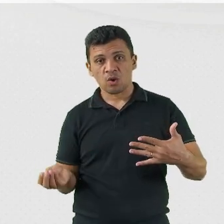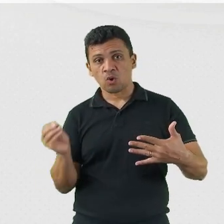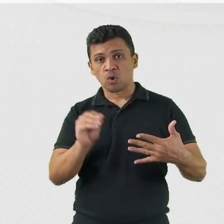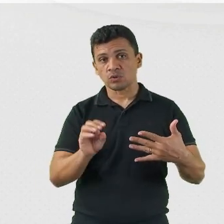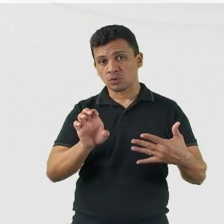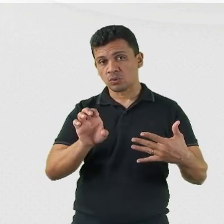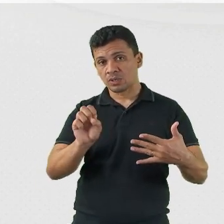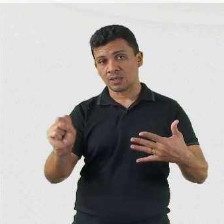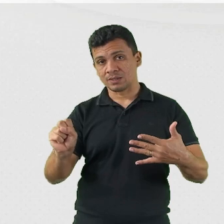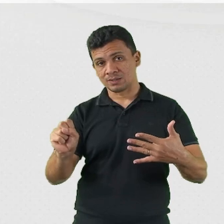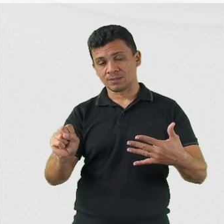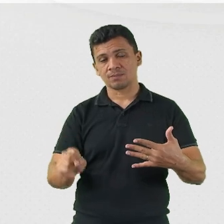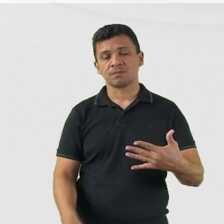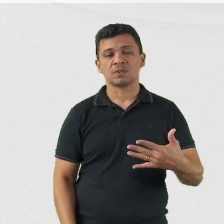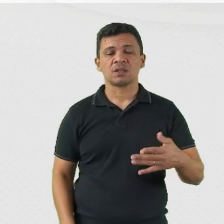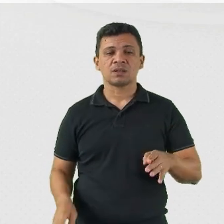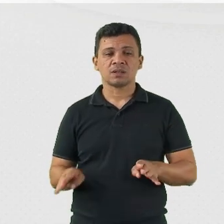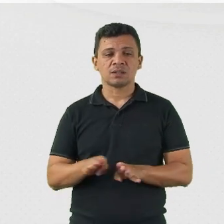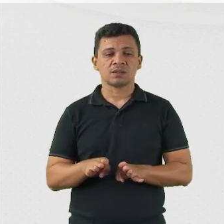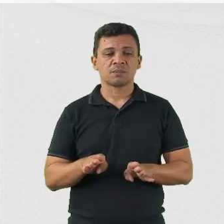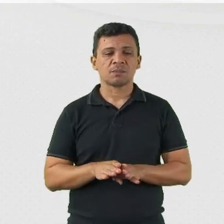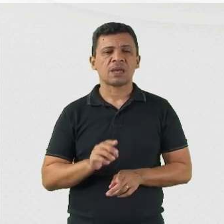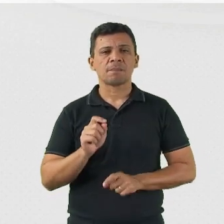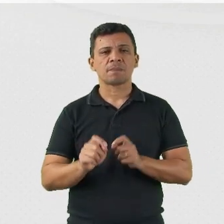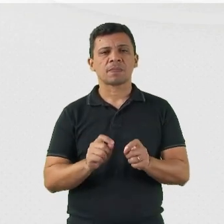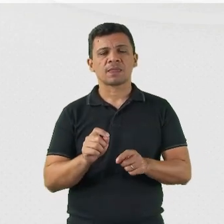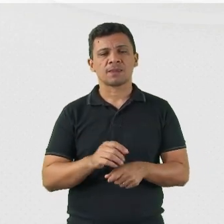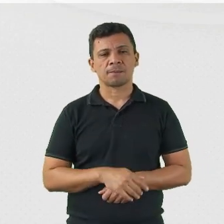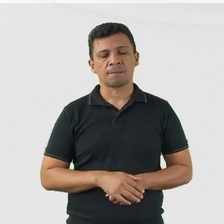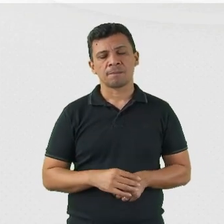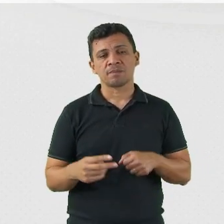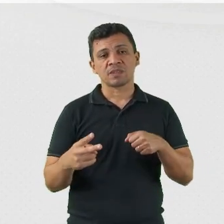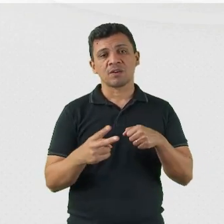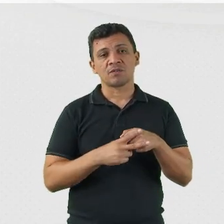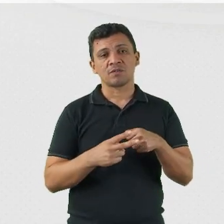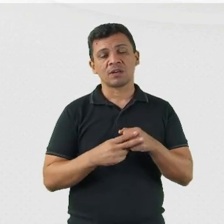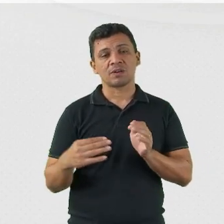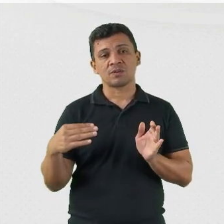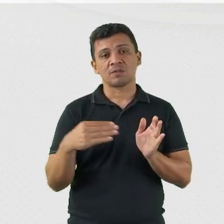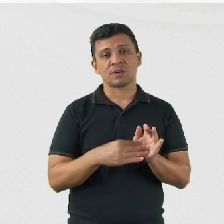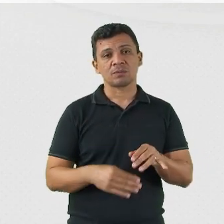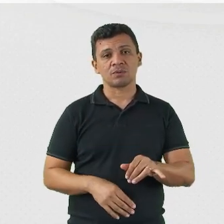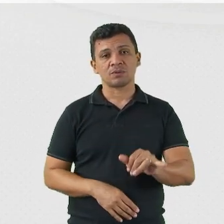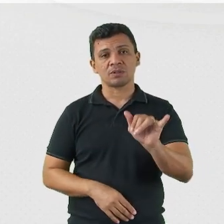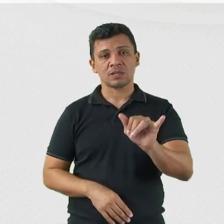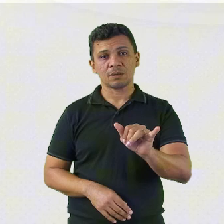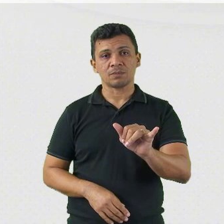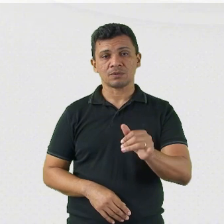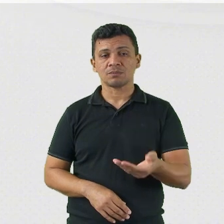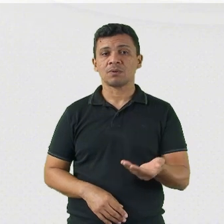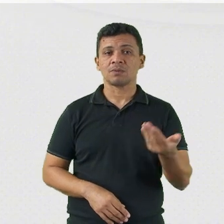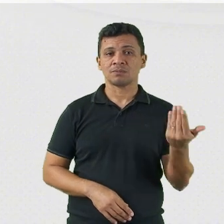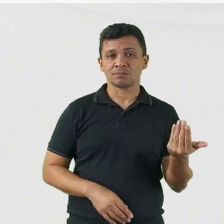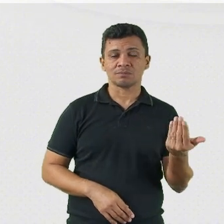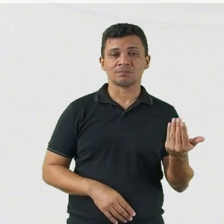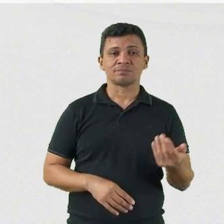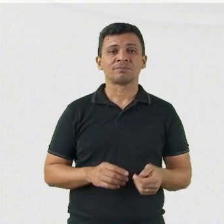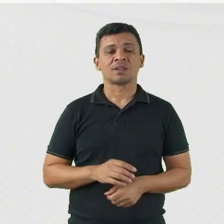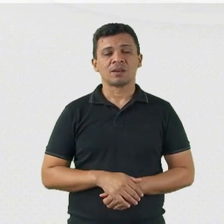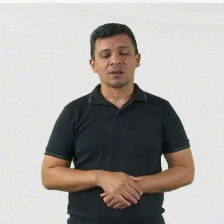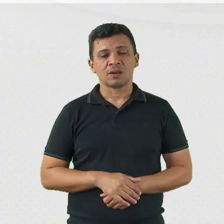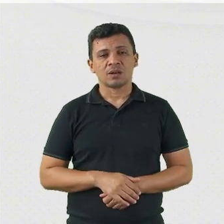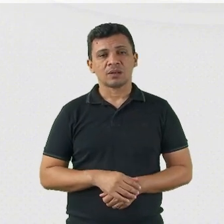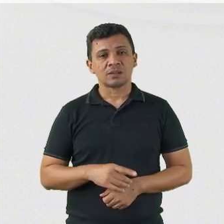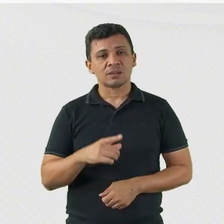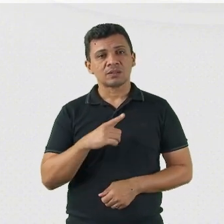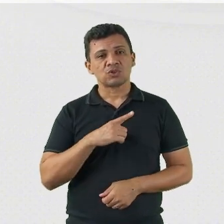ES. E o outro caso é para aqueles verbos que terminam em Y precedido de consoante. Para esses